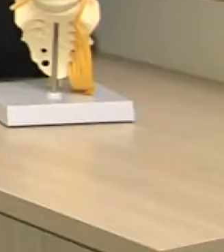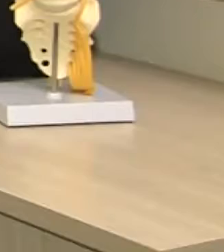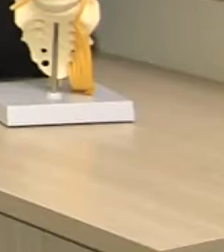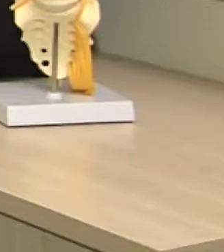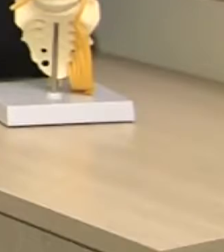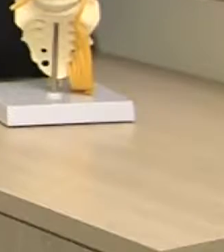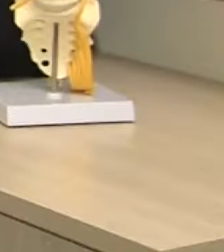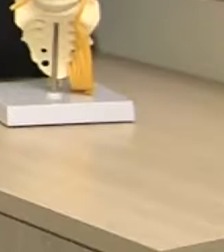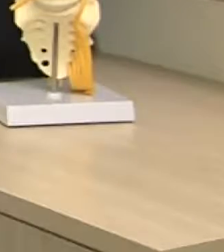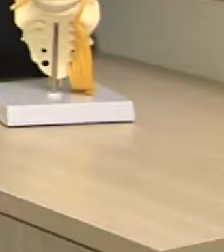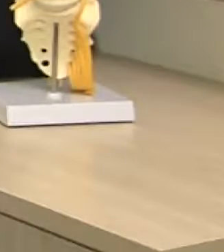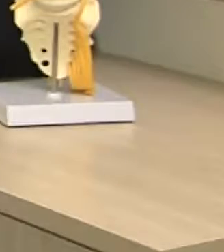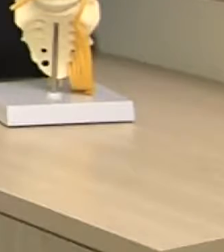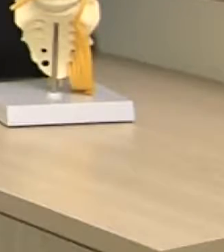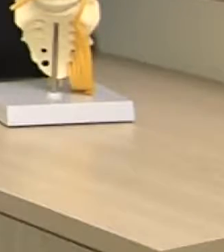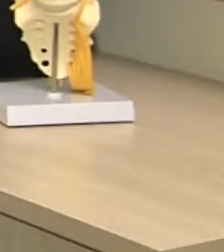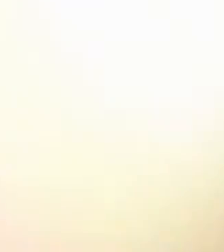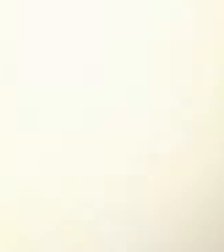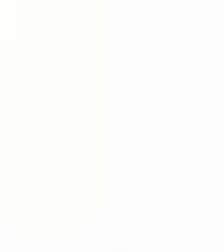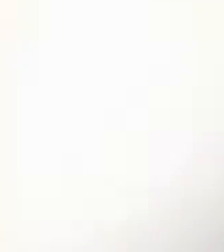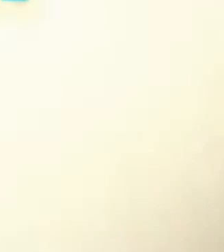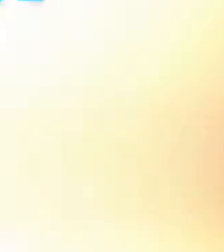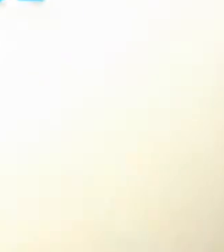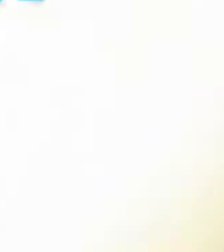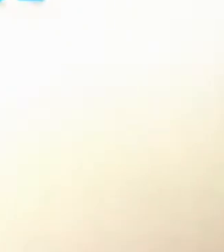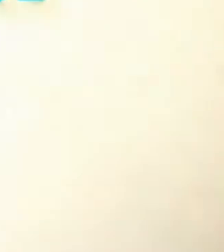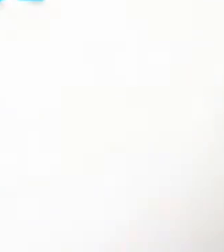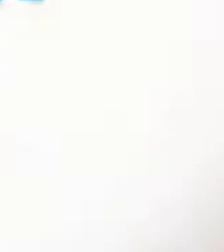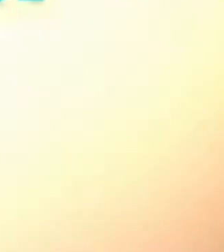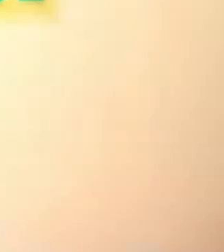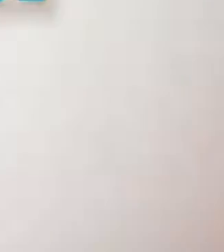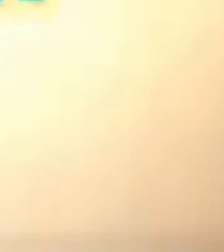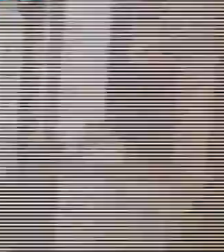mochila que não seja muito grande e leve é o ideal.